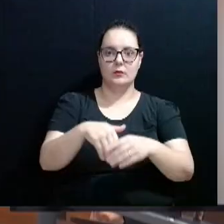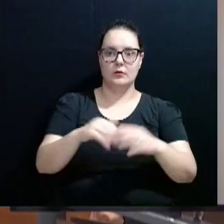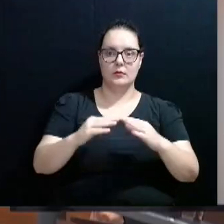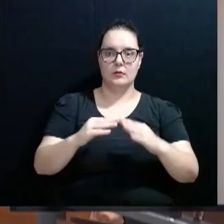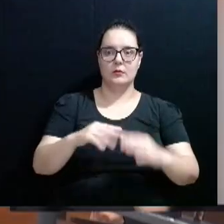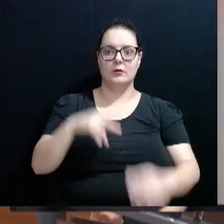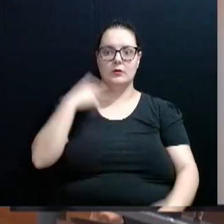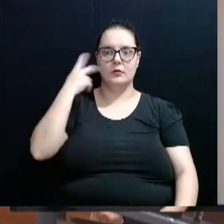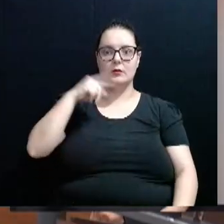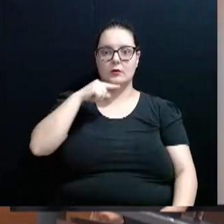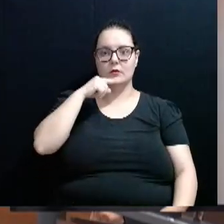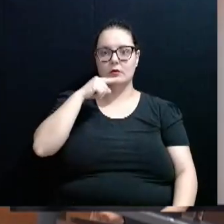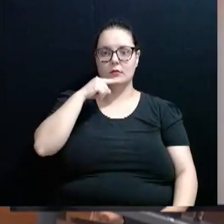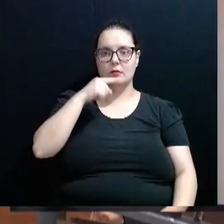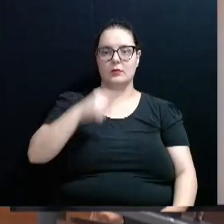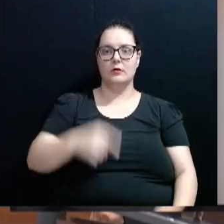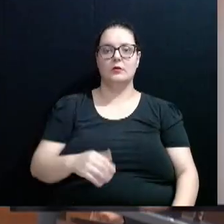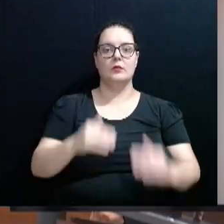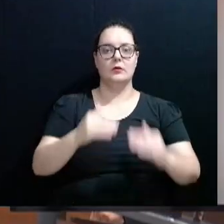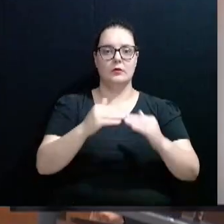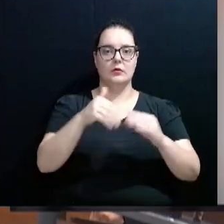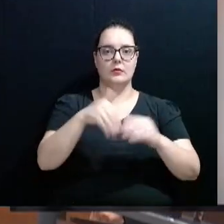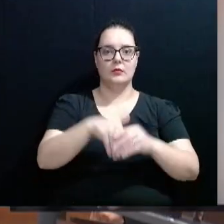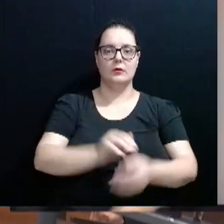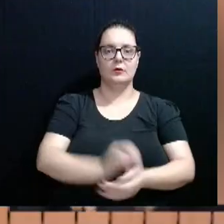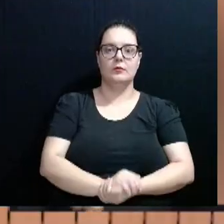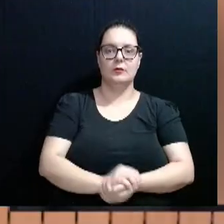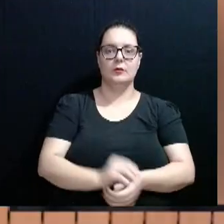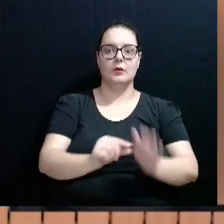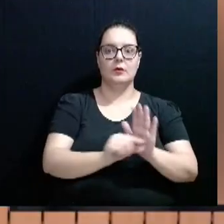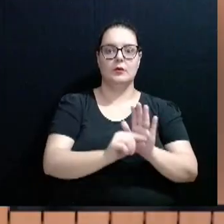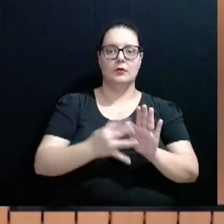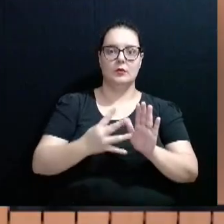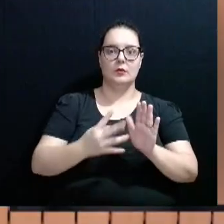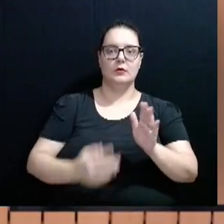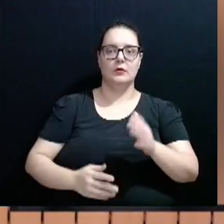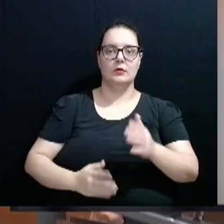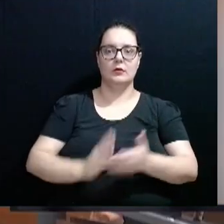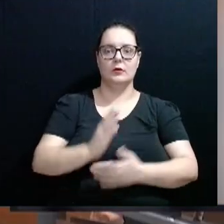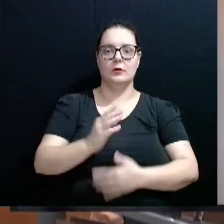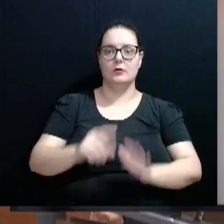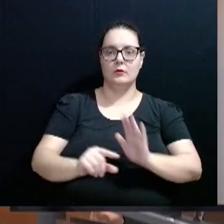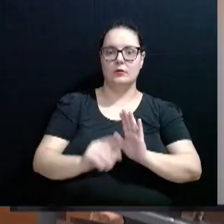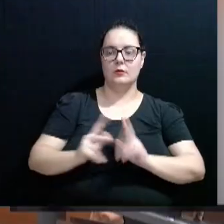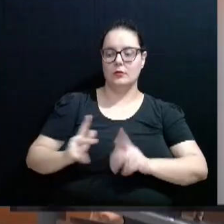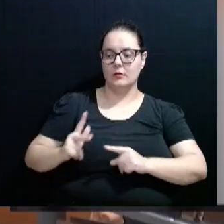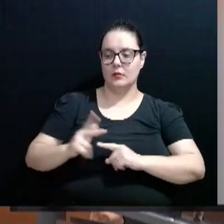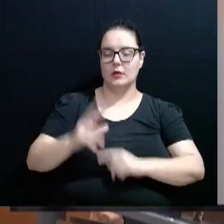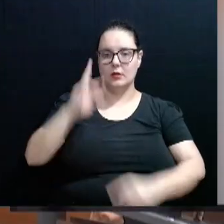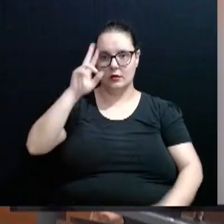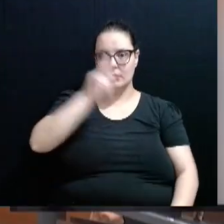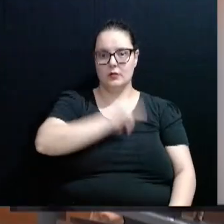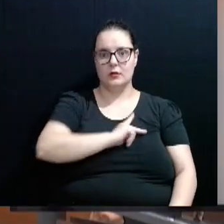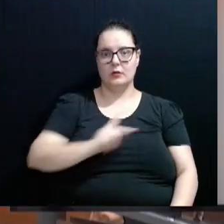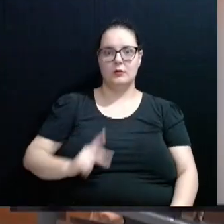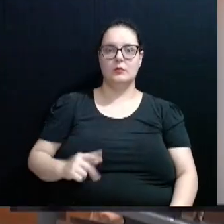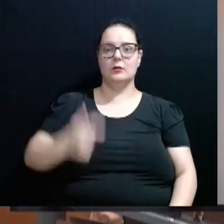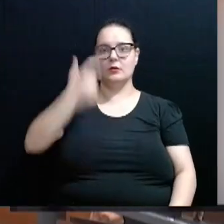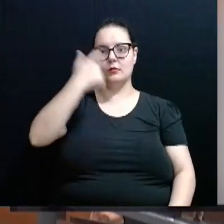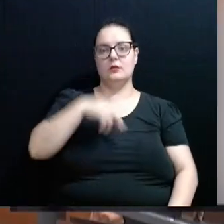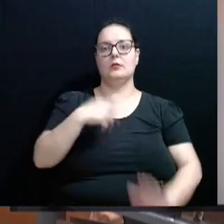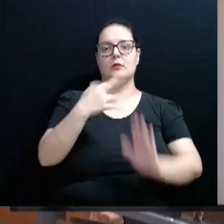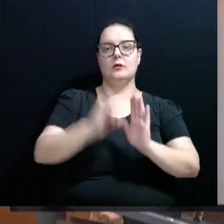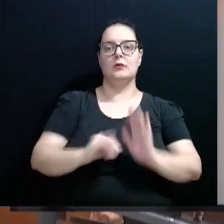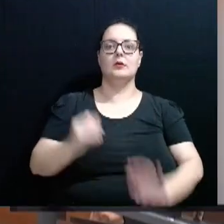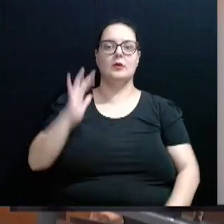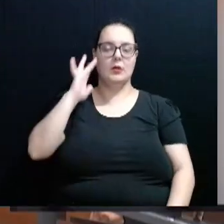Eduardo Magoga. Favorável, presidente. Então, o item 4 Pela está... ordem, presidente. Pela ordem, vereadora. Eu fui relatora desse projeto e eu acho que é importante